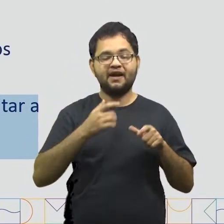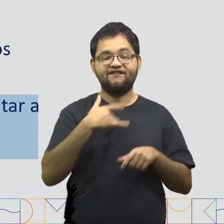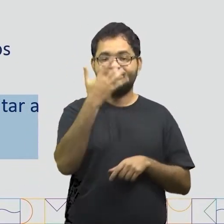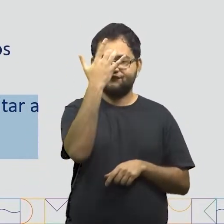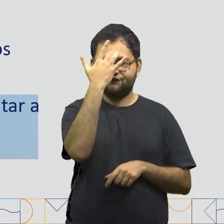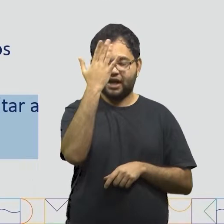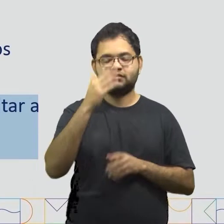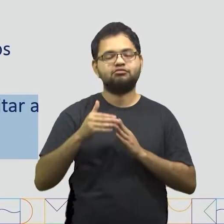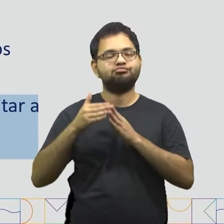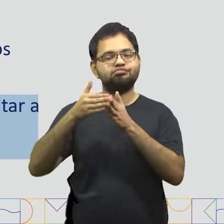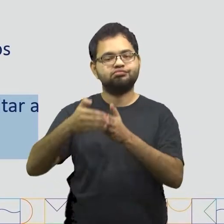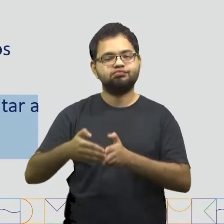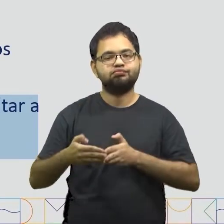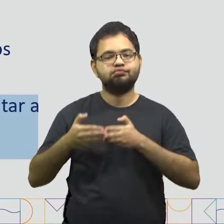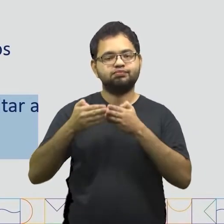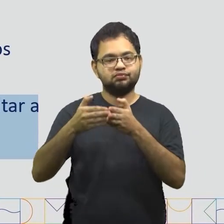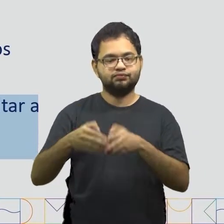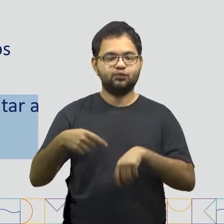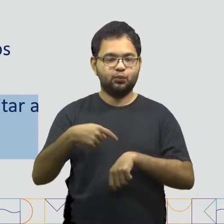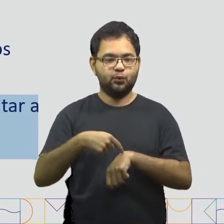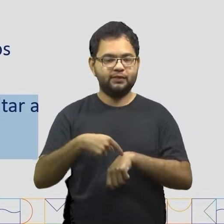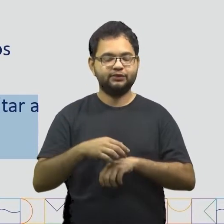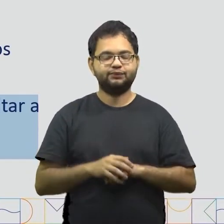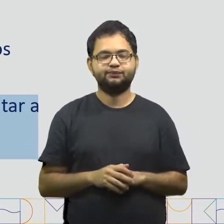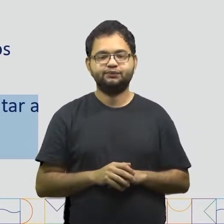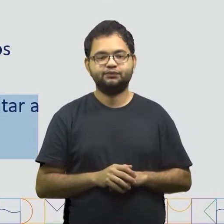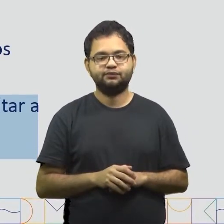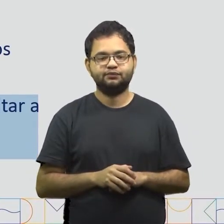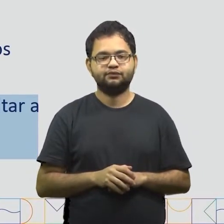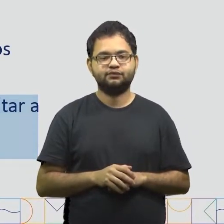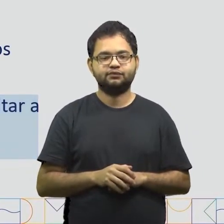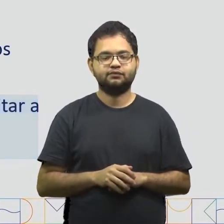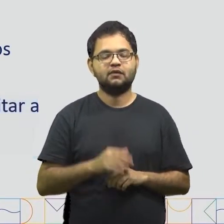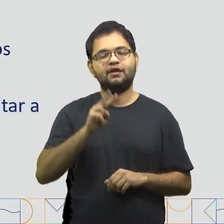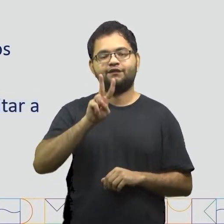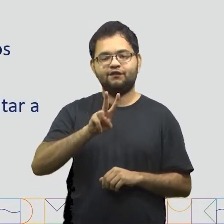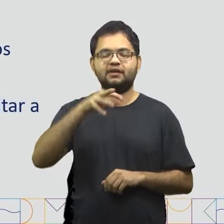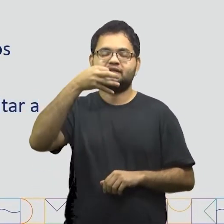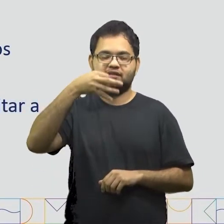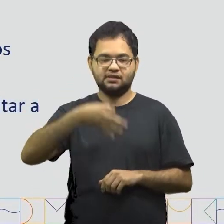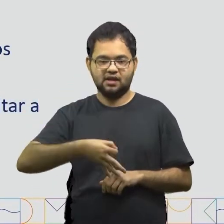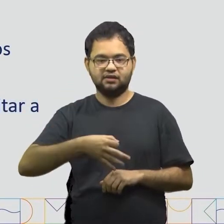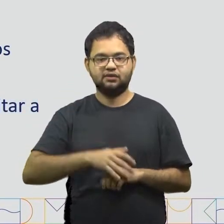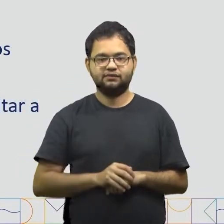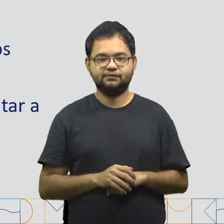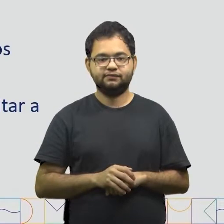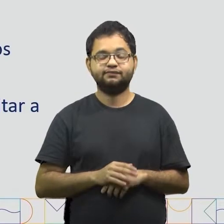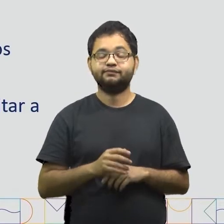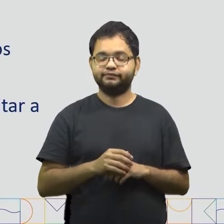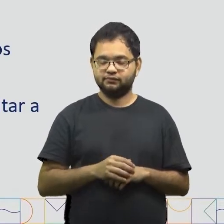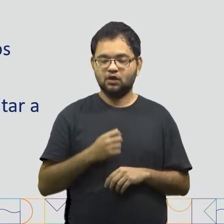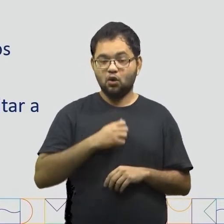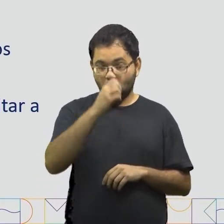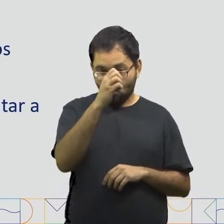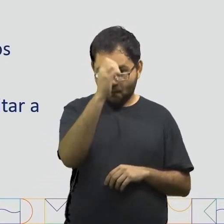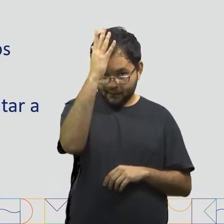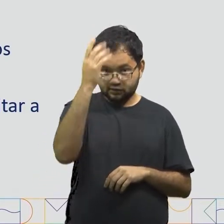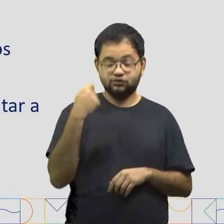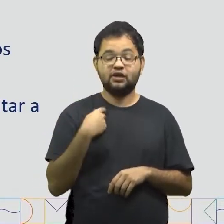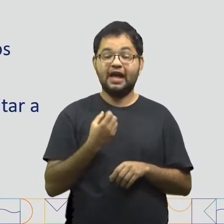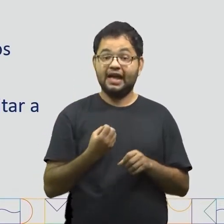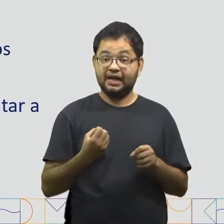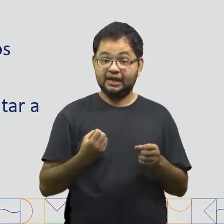para facilitar a navegação essa última ela é verdadeira os romanos